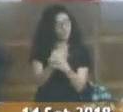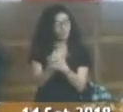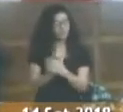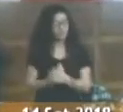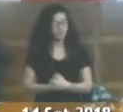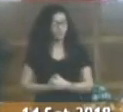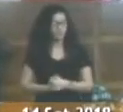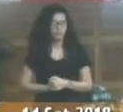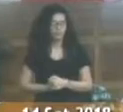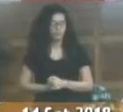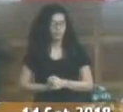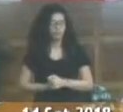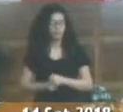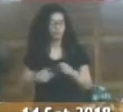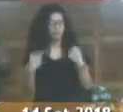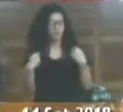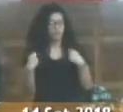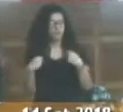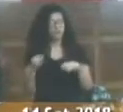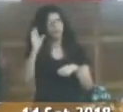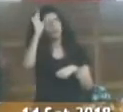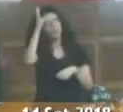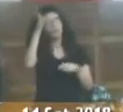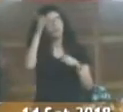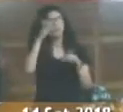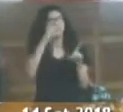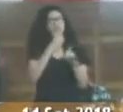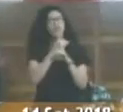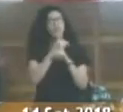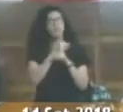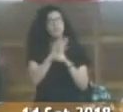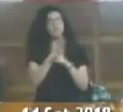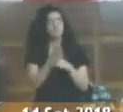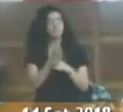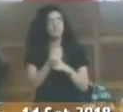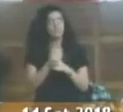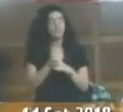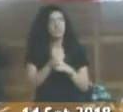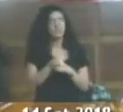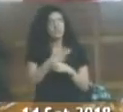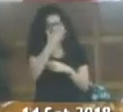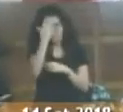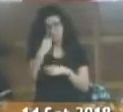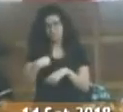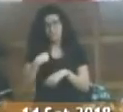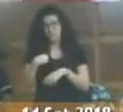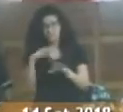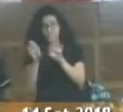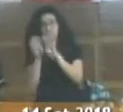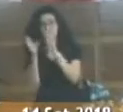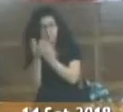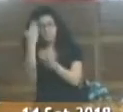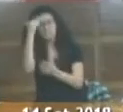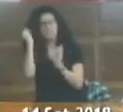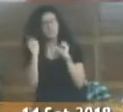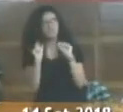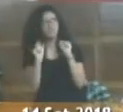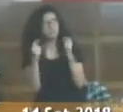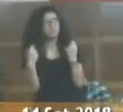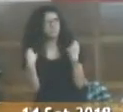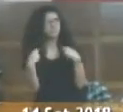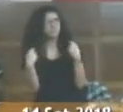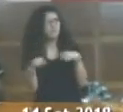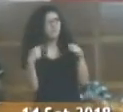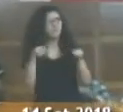certo. Então, a gente precisa achar essas soluções. Né? Quem sabe o que a gente precisa é quem vive no dia a dia, então, precisamos ouvir mais.